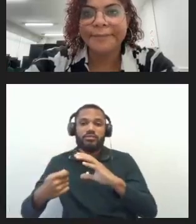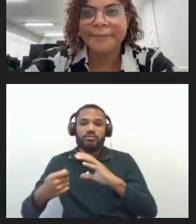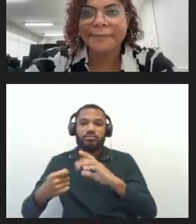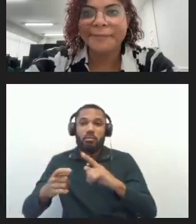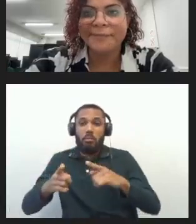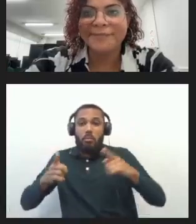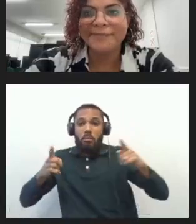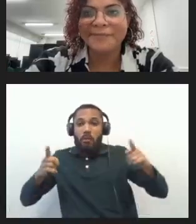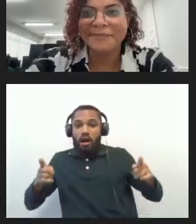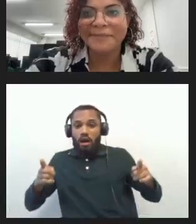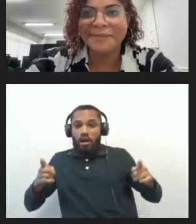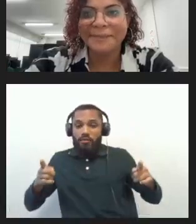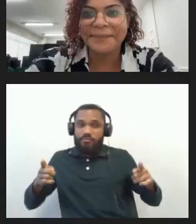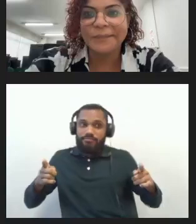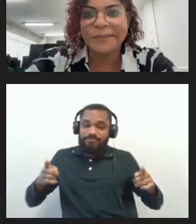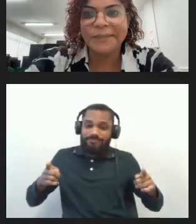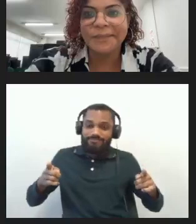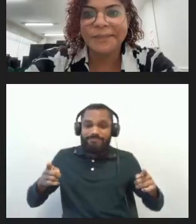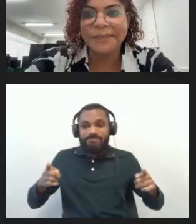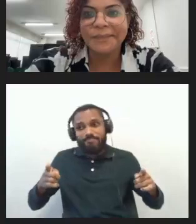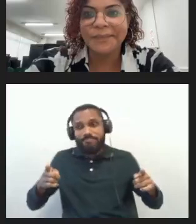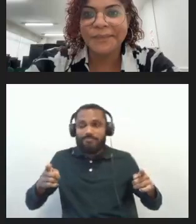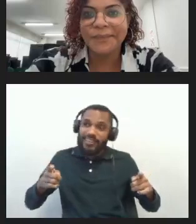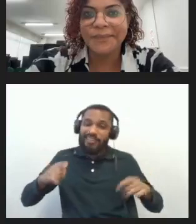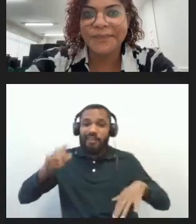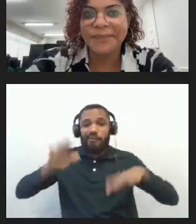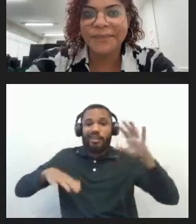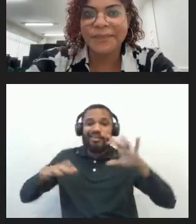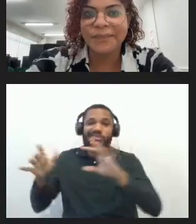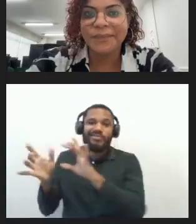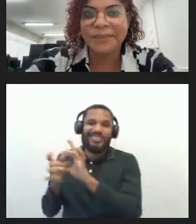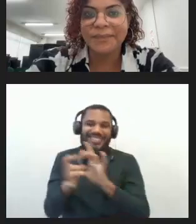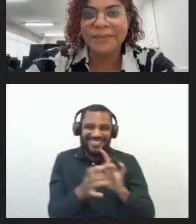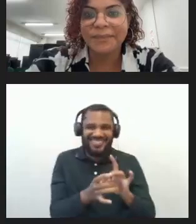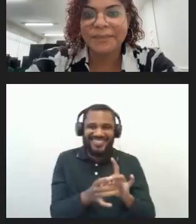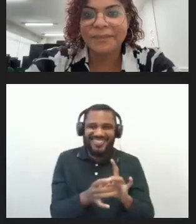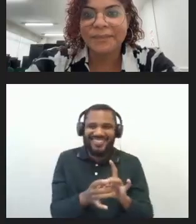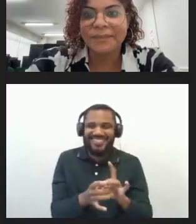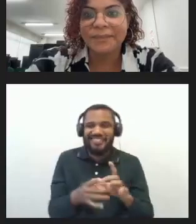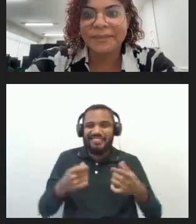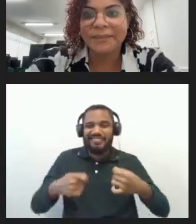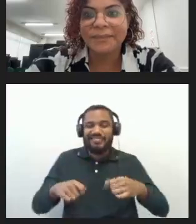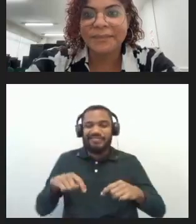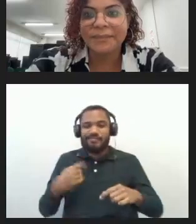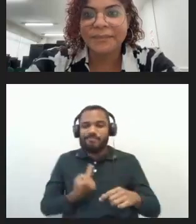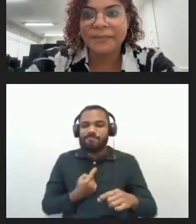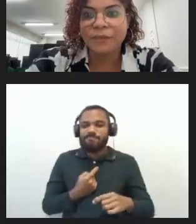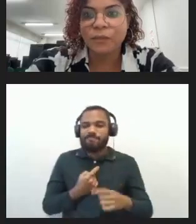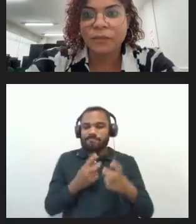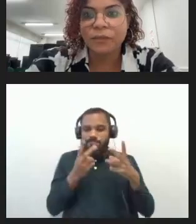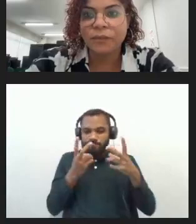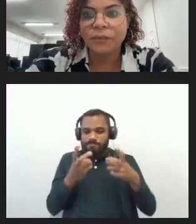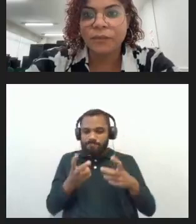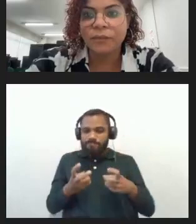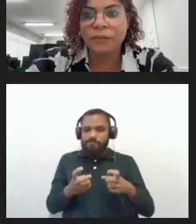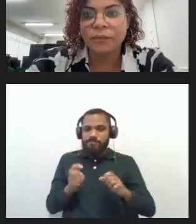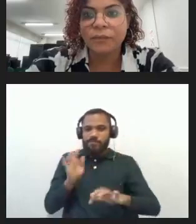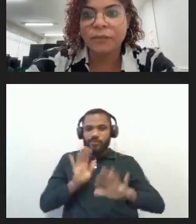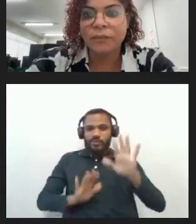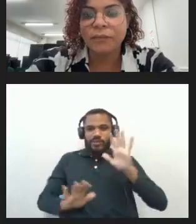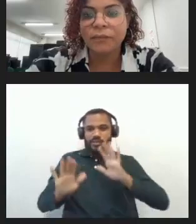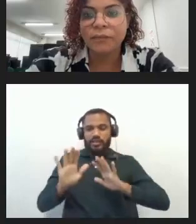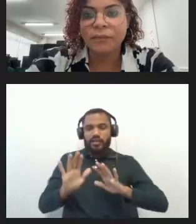vezes X é melhor para aquele contexto, mas a gente precisa ter esse cuidado. E de onde a gente